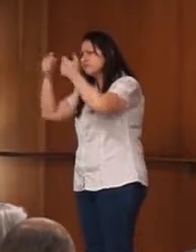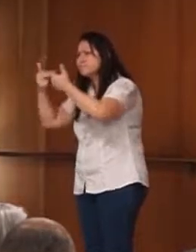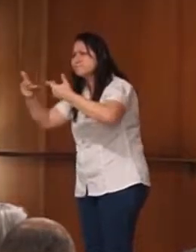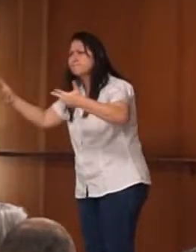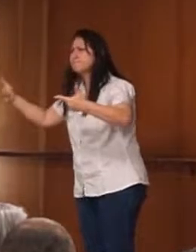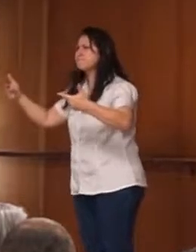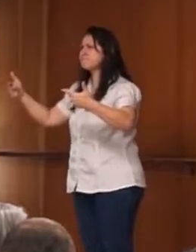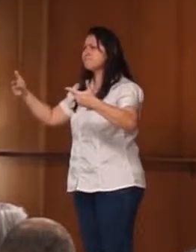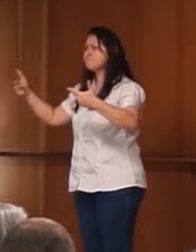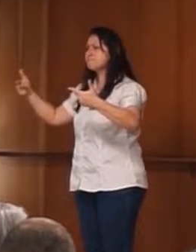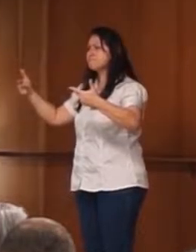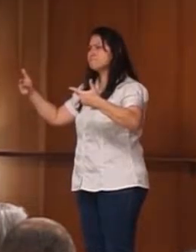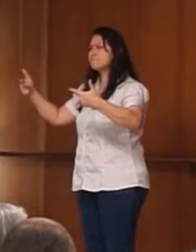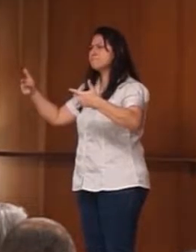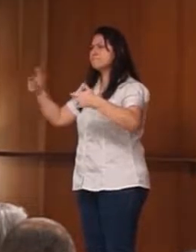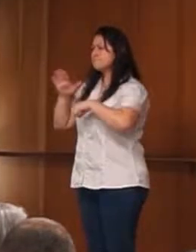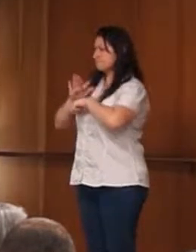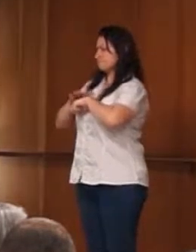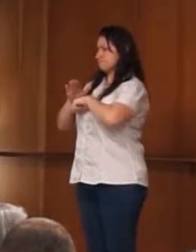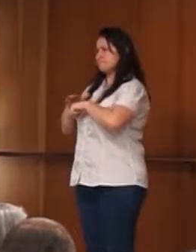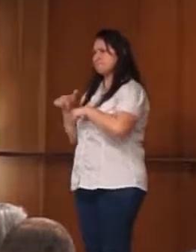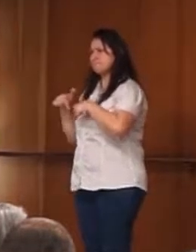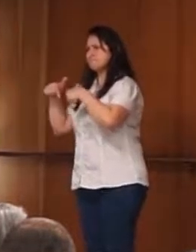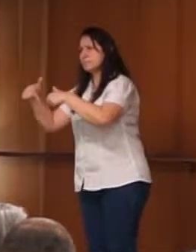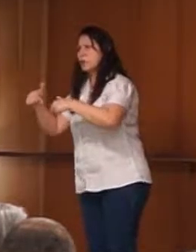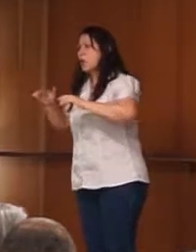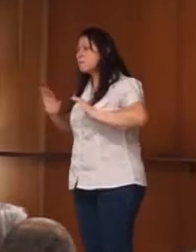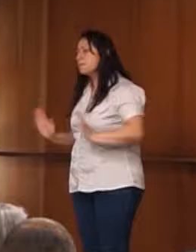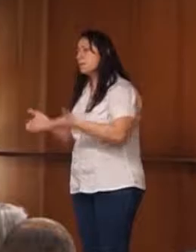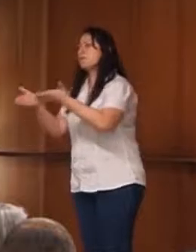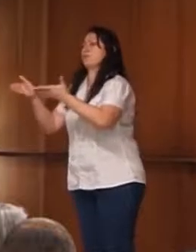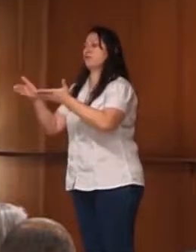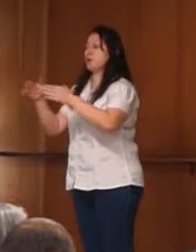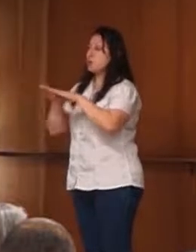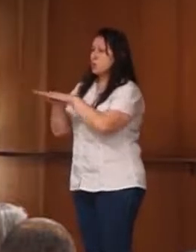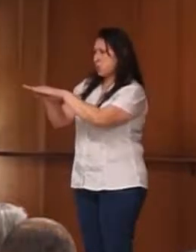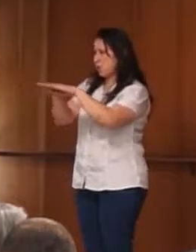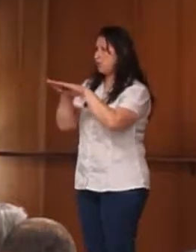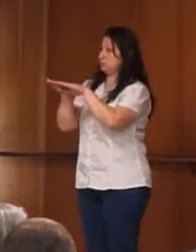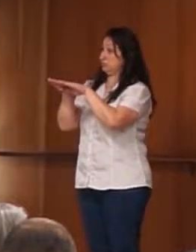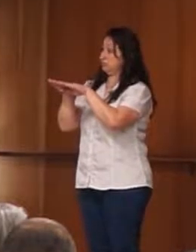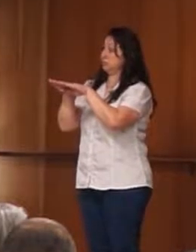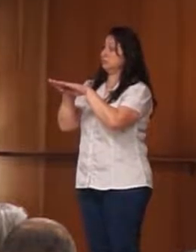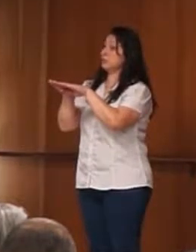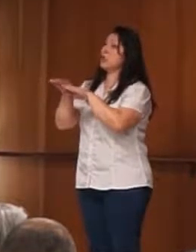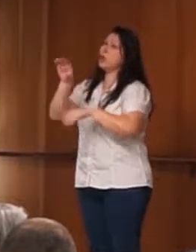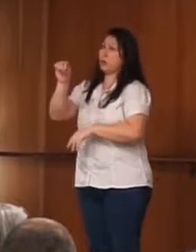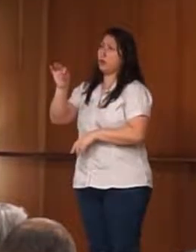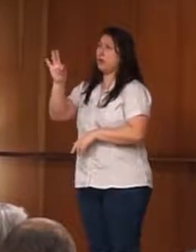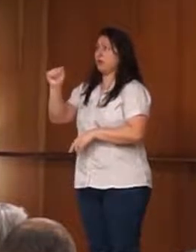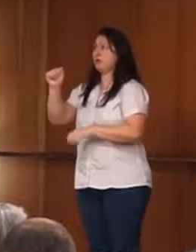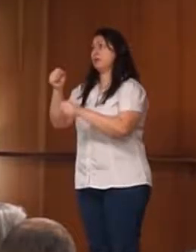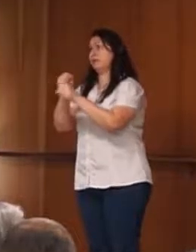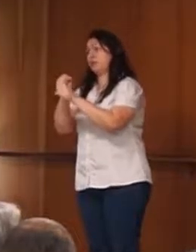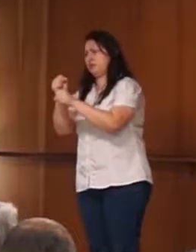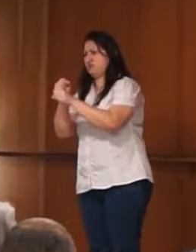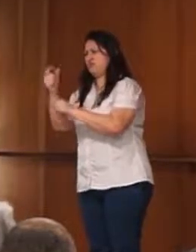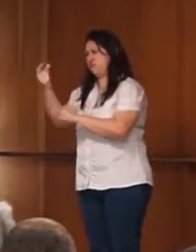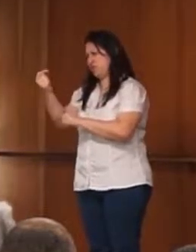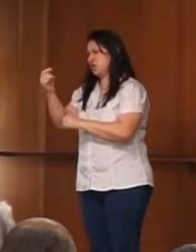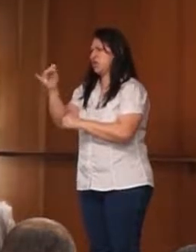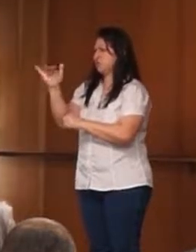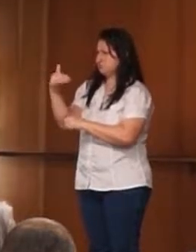público no sentido de promover a igualdade. Né? E as cotas têm 20 anos, como a Ana